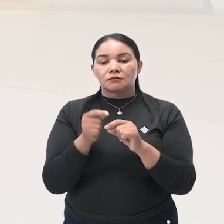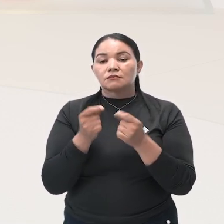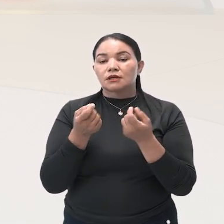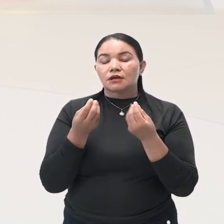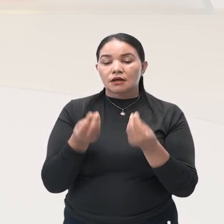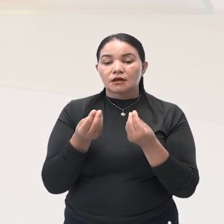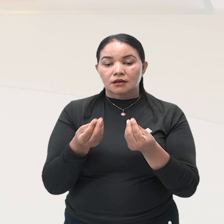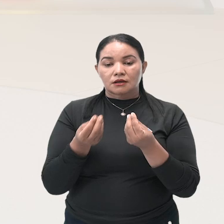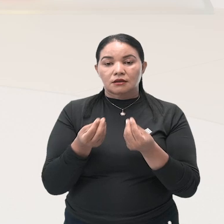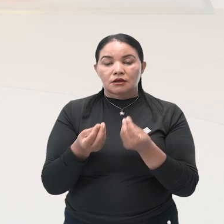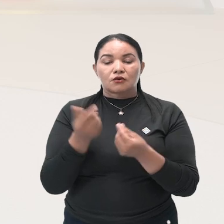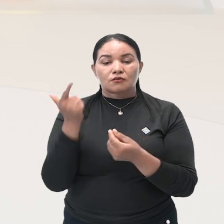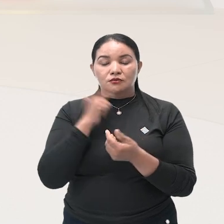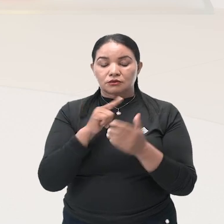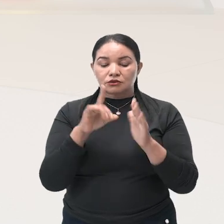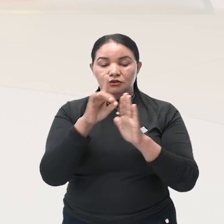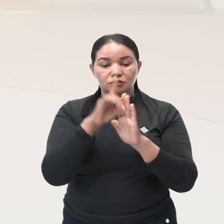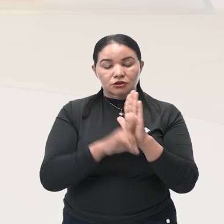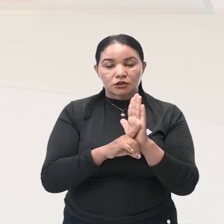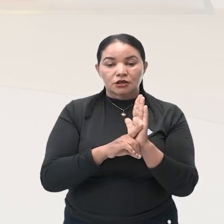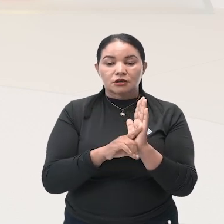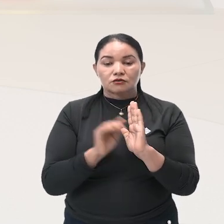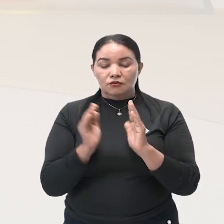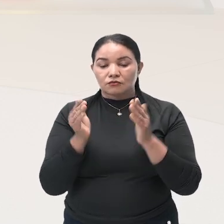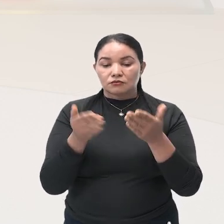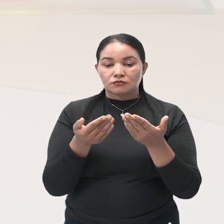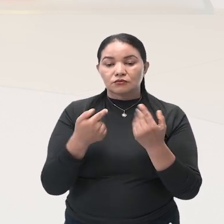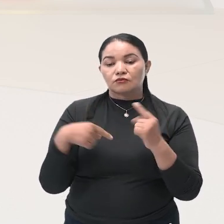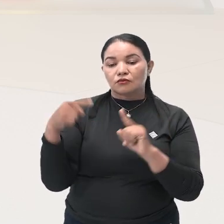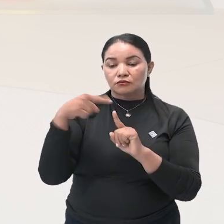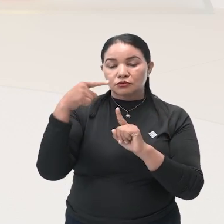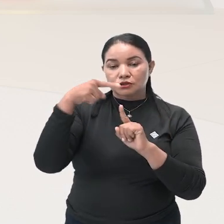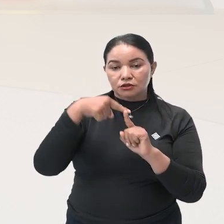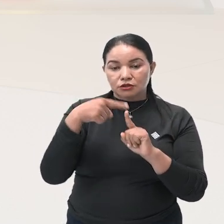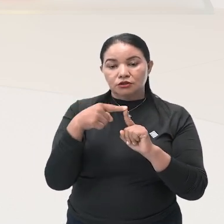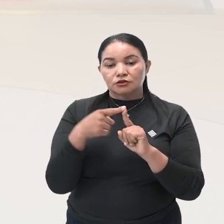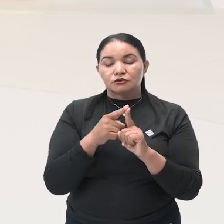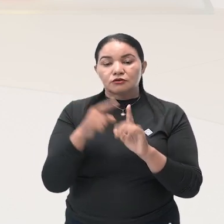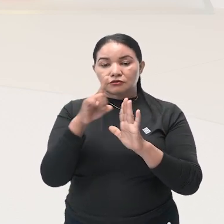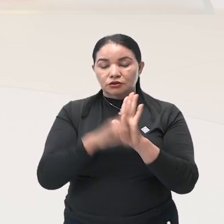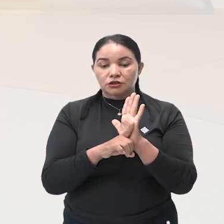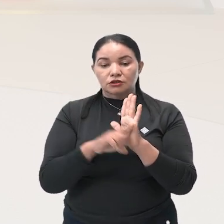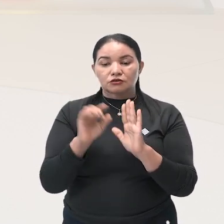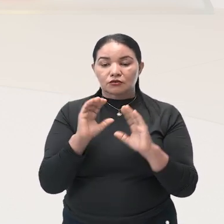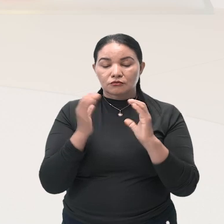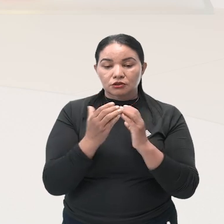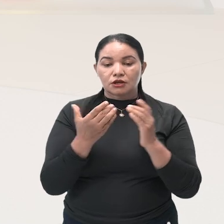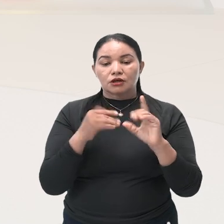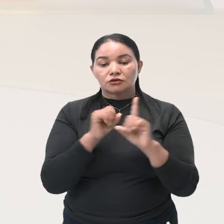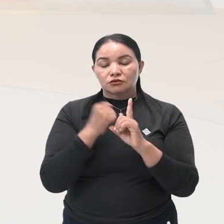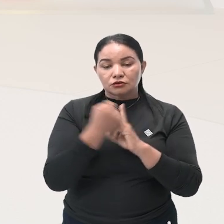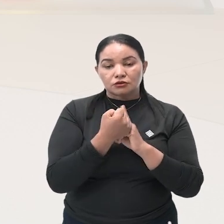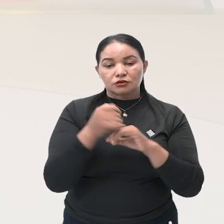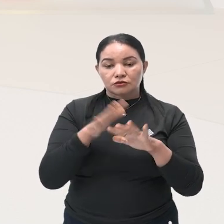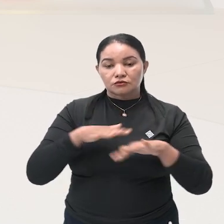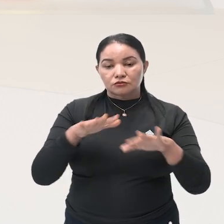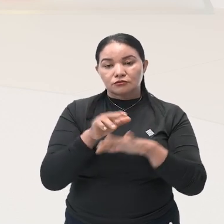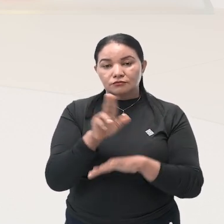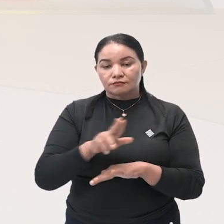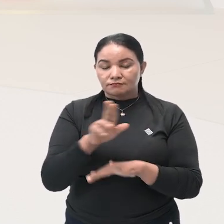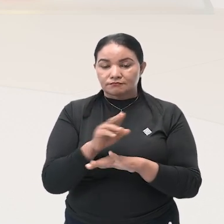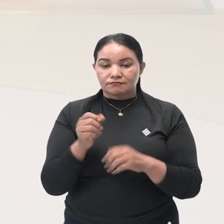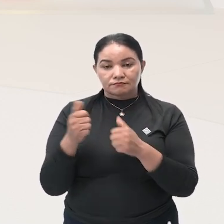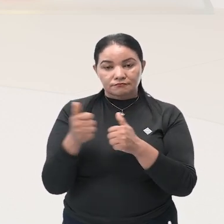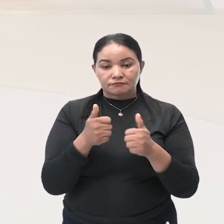o direito de uma certa comunidade, o direito de um povo, o direito da sociedade como um todo, tá bom? Façam bom uso desse